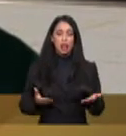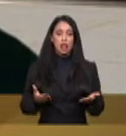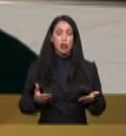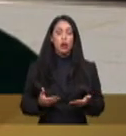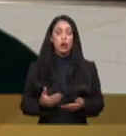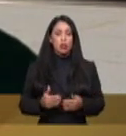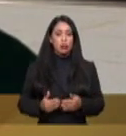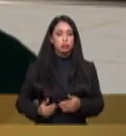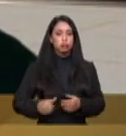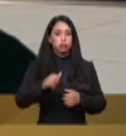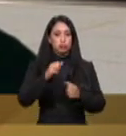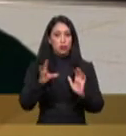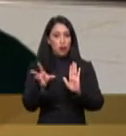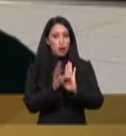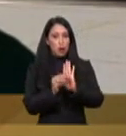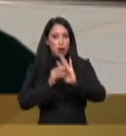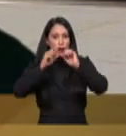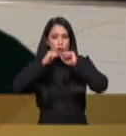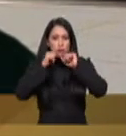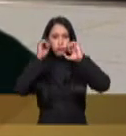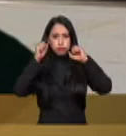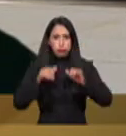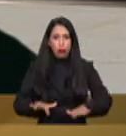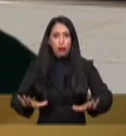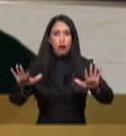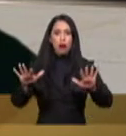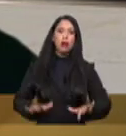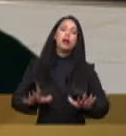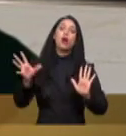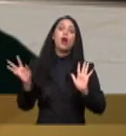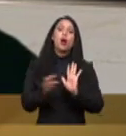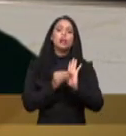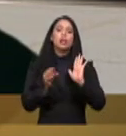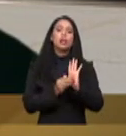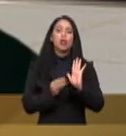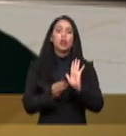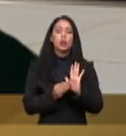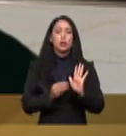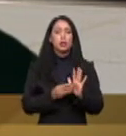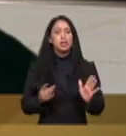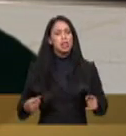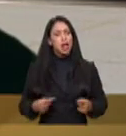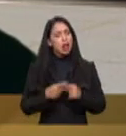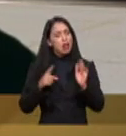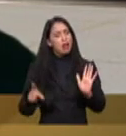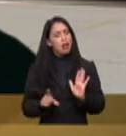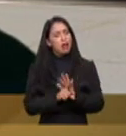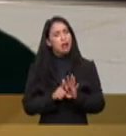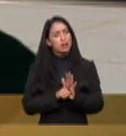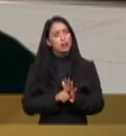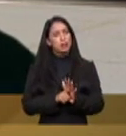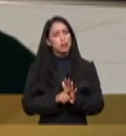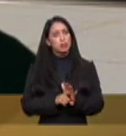o impulsionamento com a alteração legislativa de conteúdos como forma legítima de propaganda eleitoral a partir de então, com